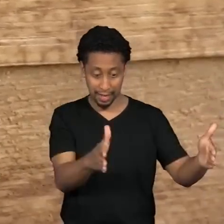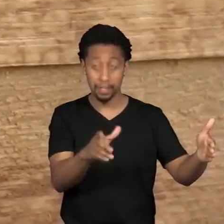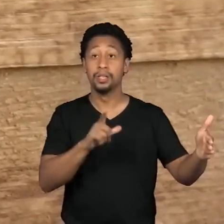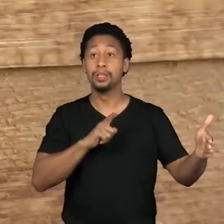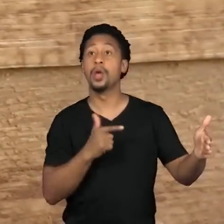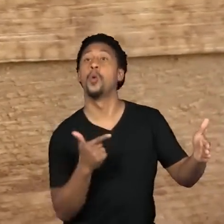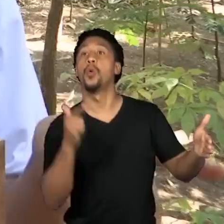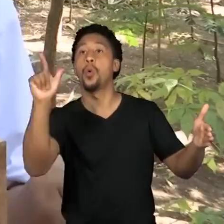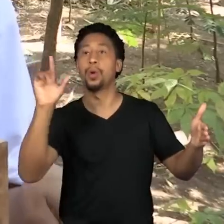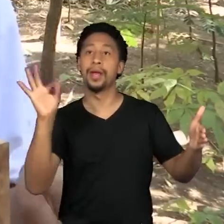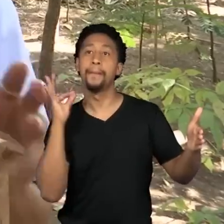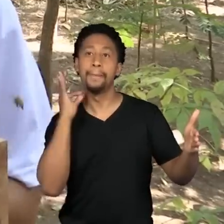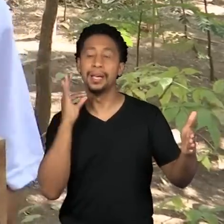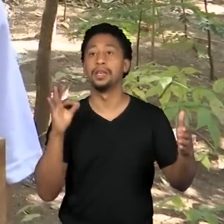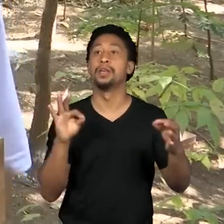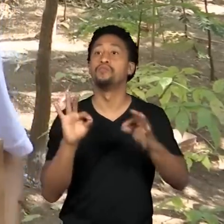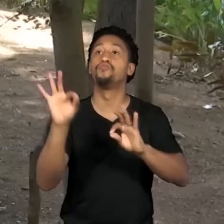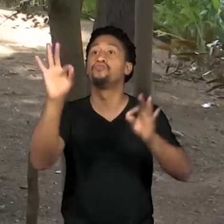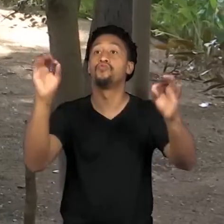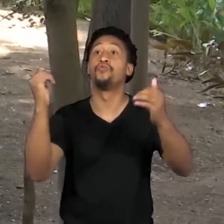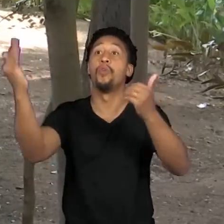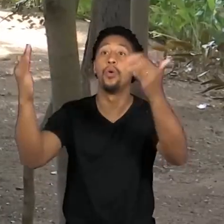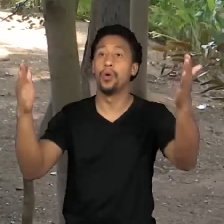que são as abelhas que saem para coletar pólen.